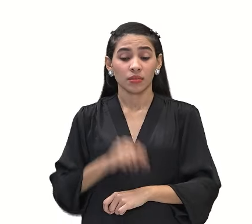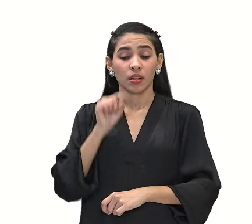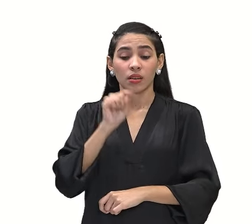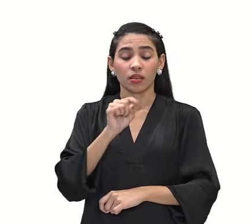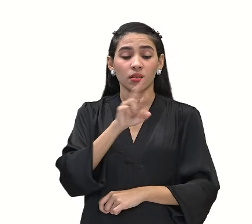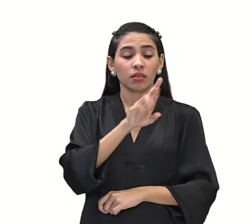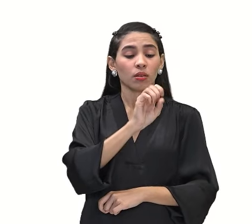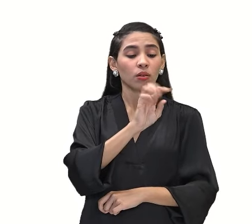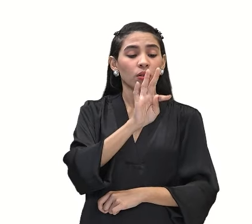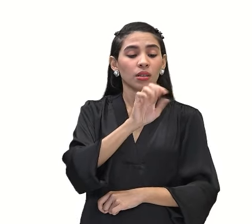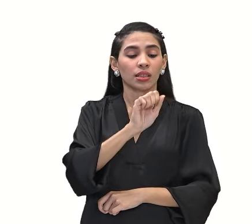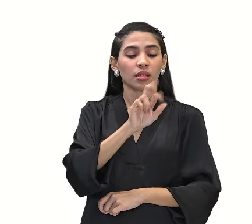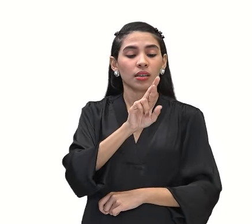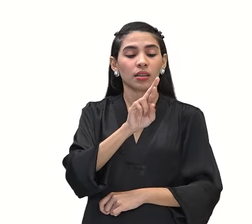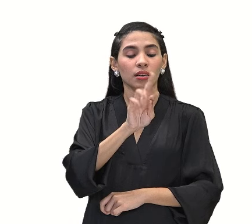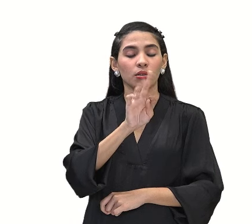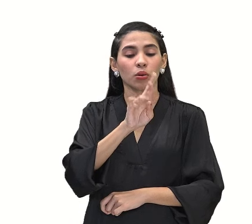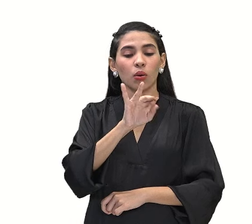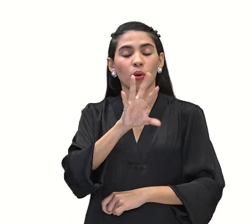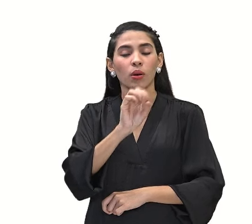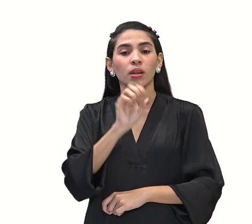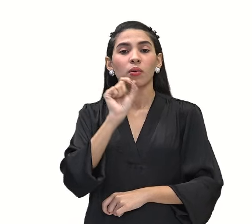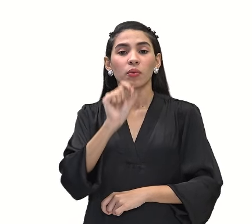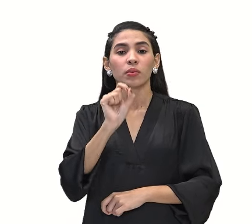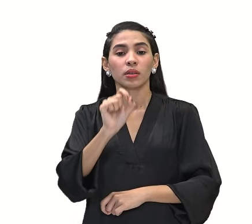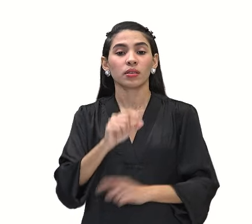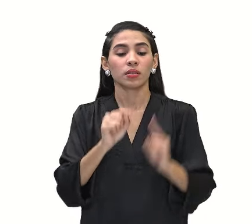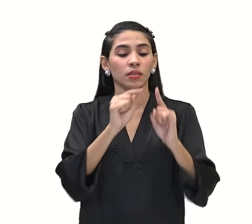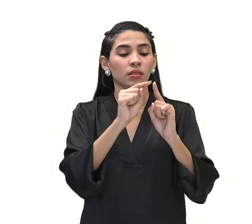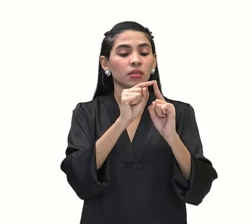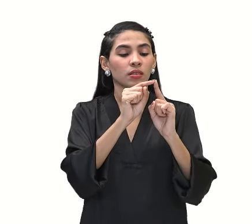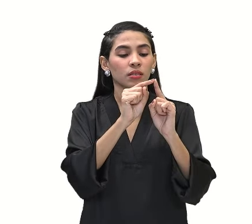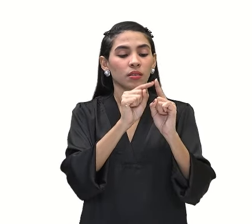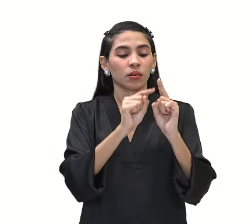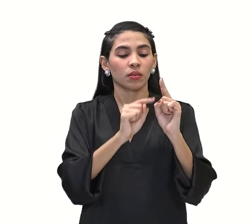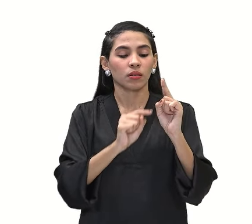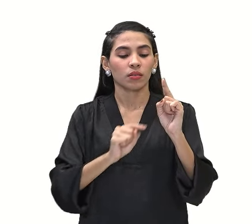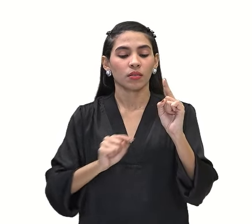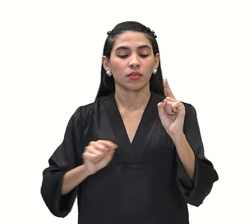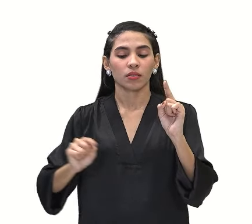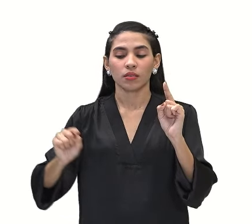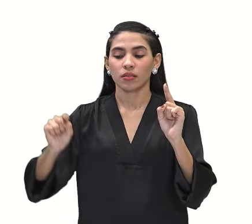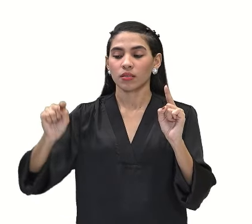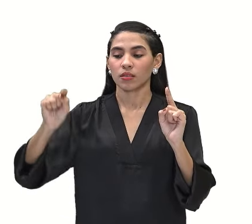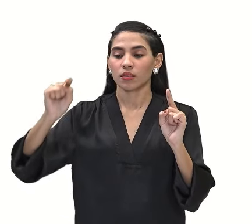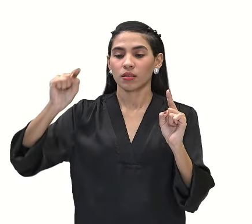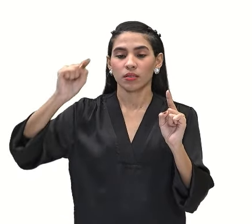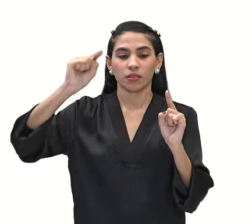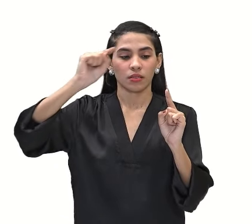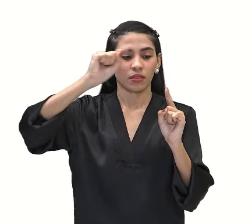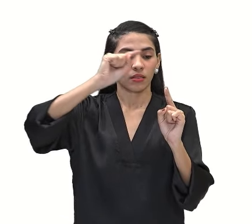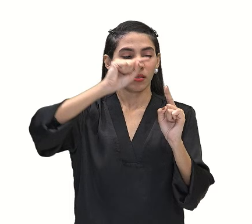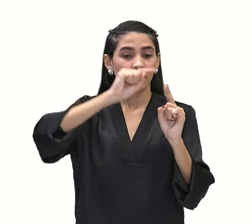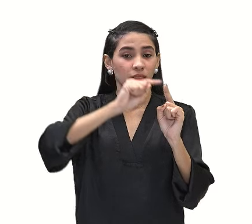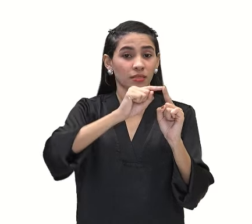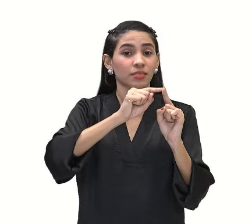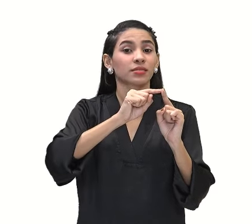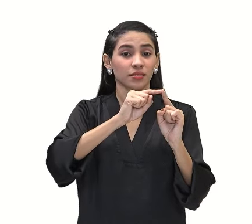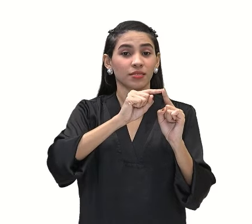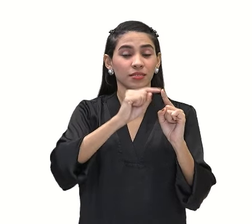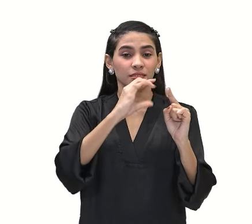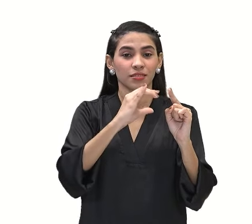mais é do que o quê ó uma circunferência meu povo tá aí olha